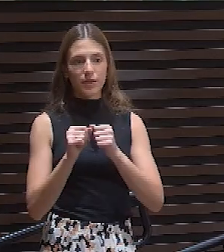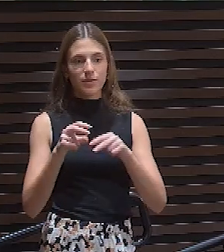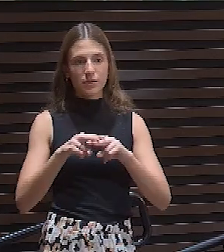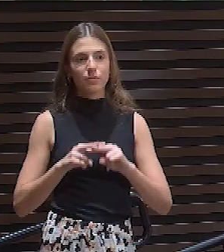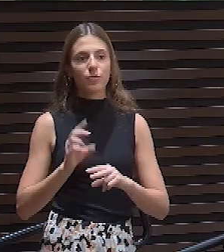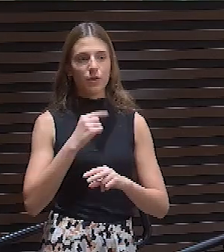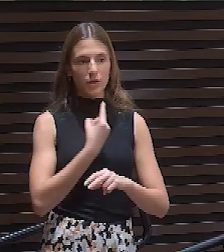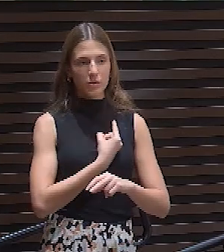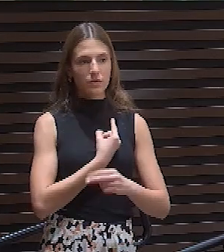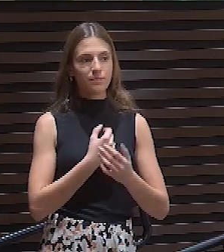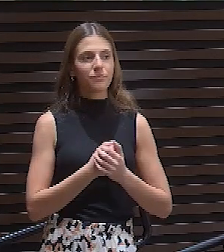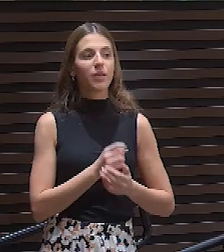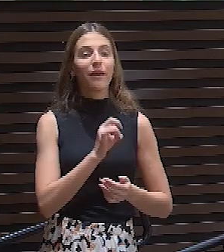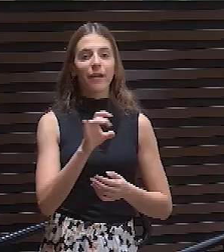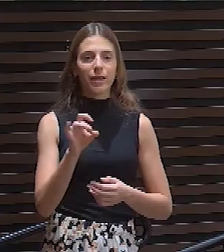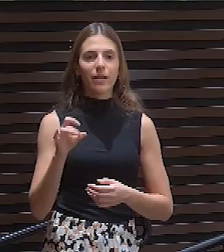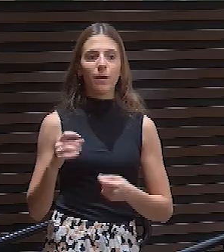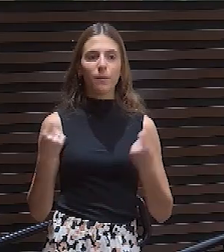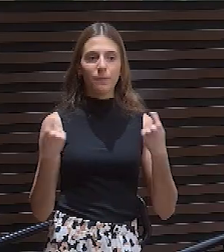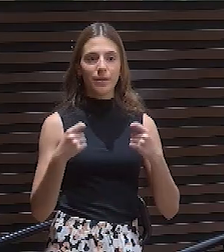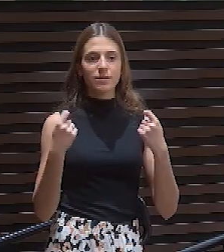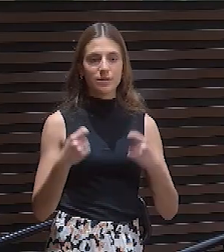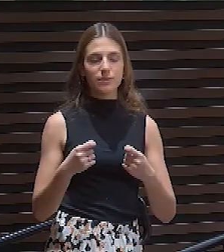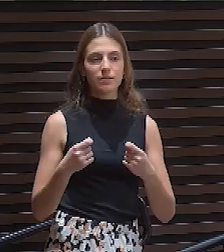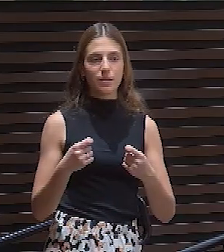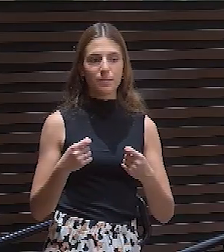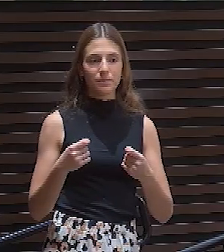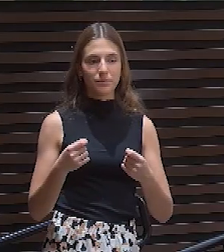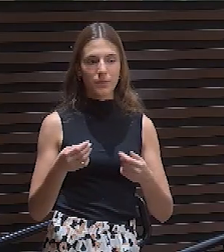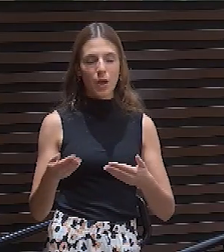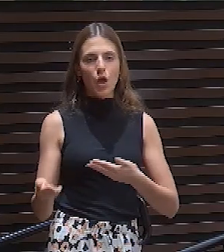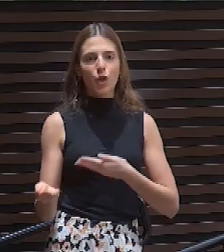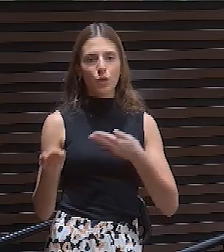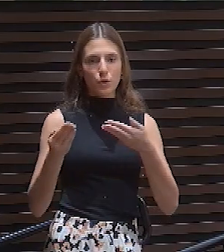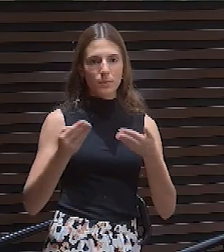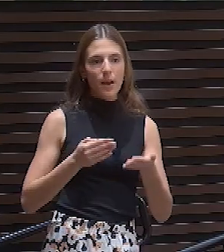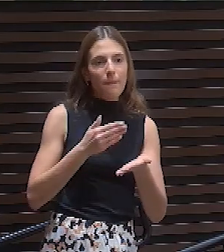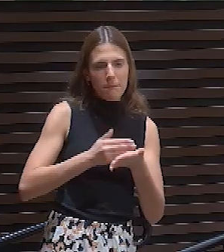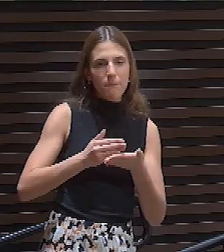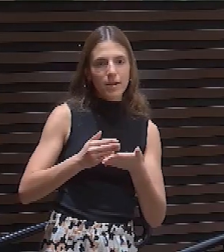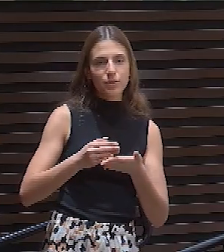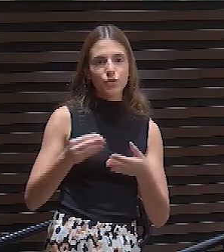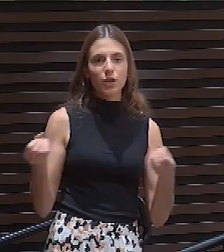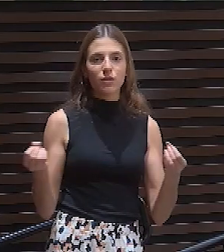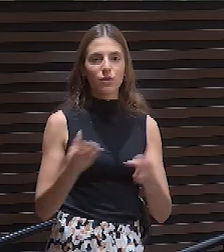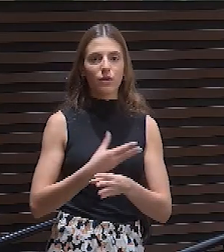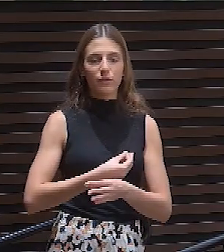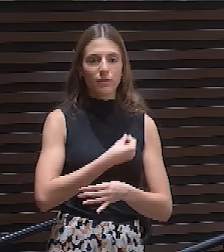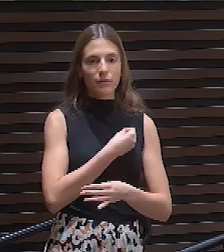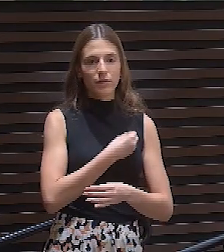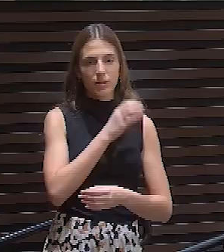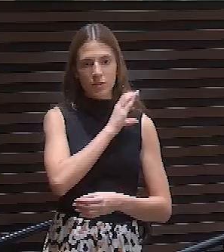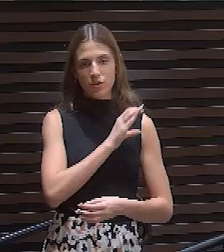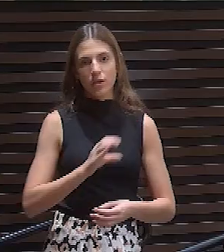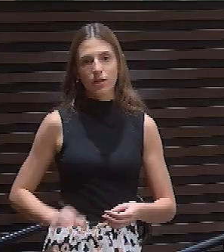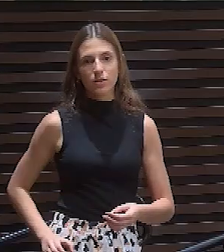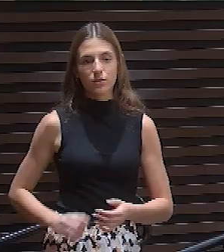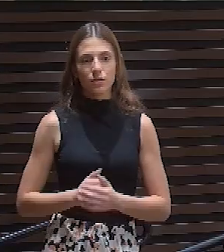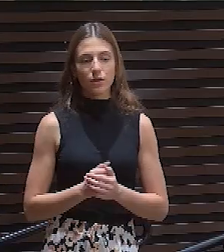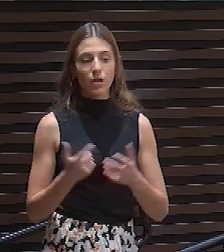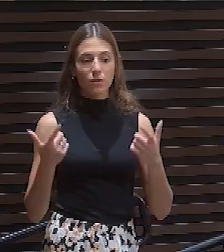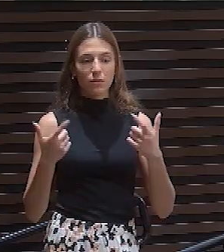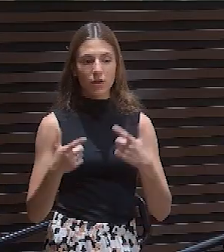Cada um deve tomar parte da nova vida em Cristo. Ali não